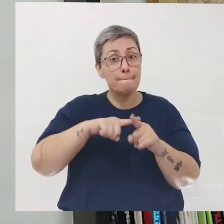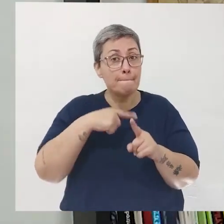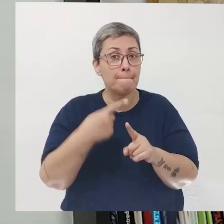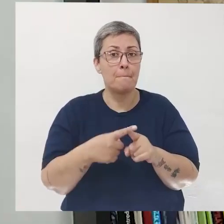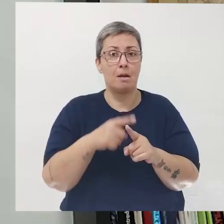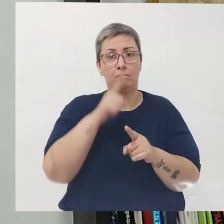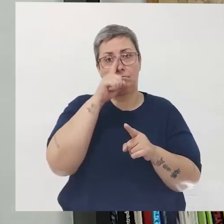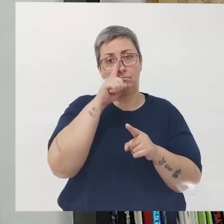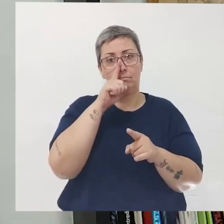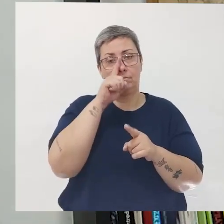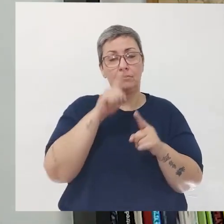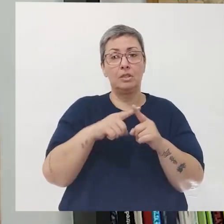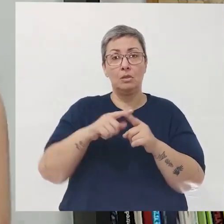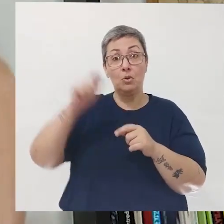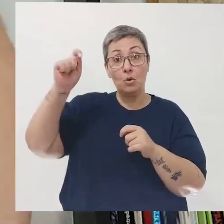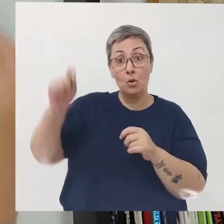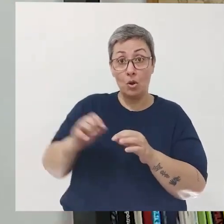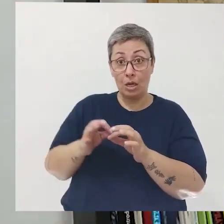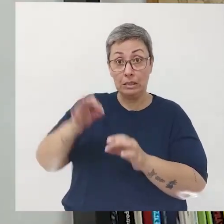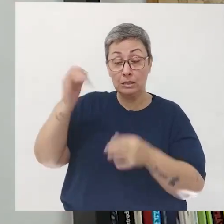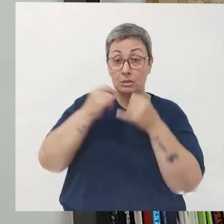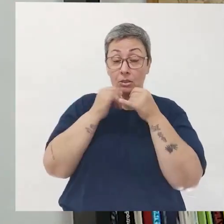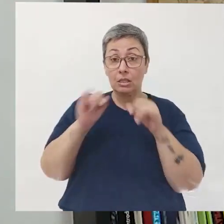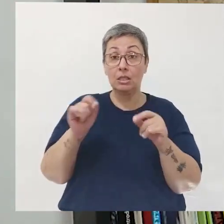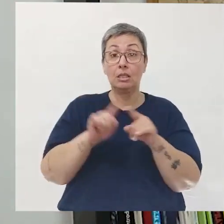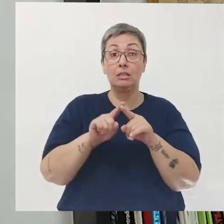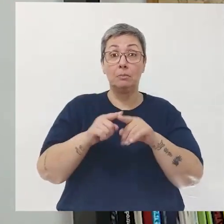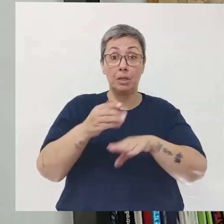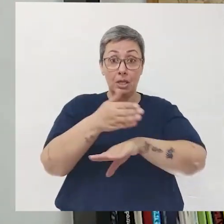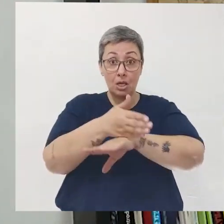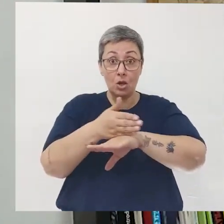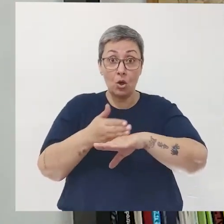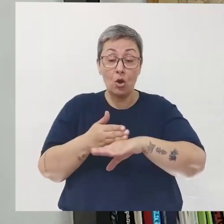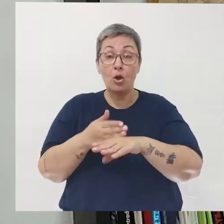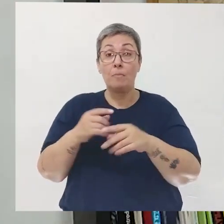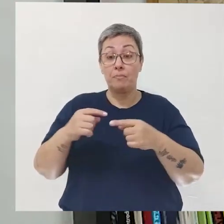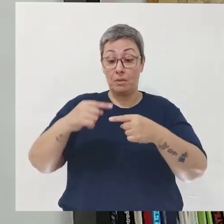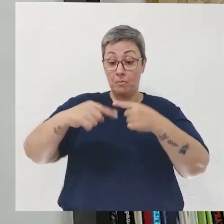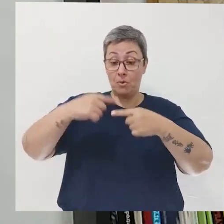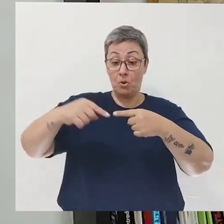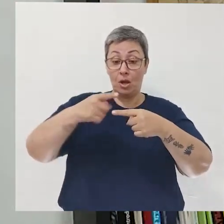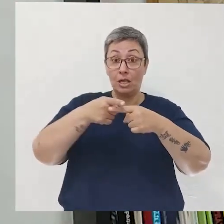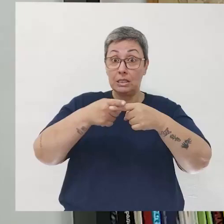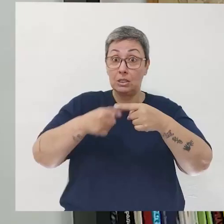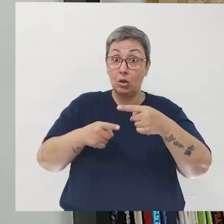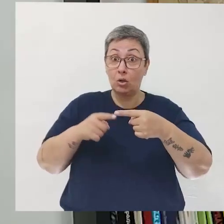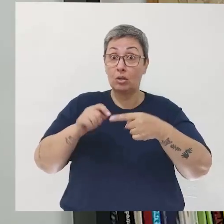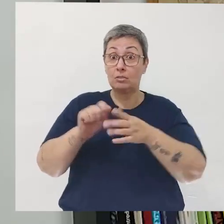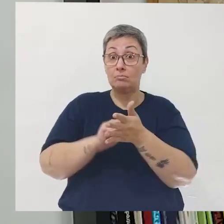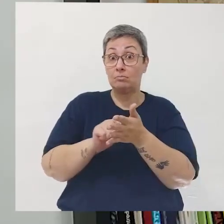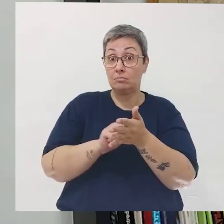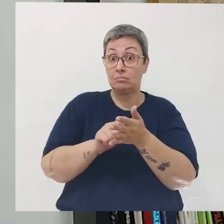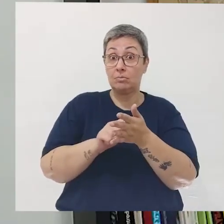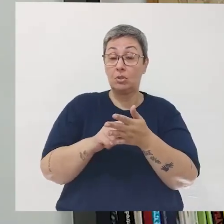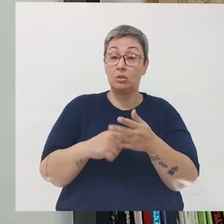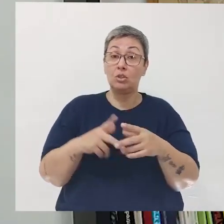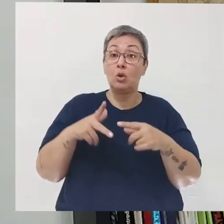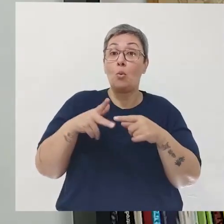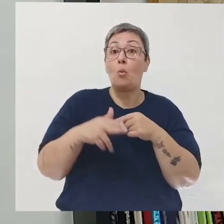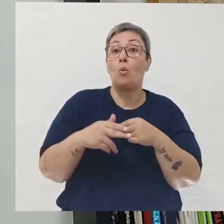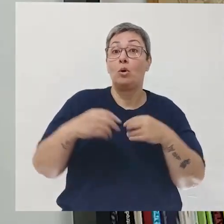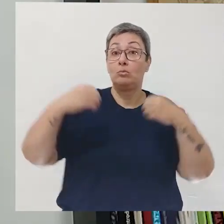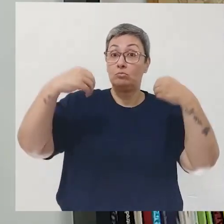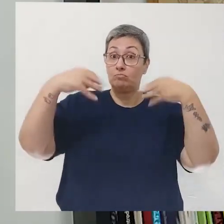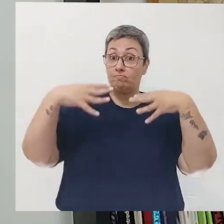oferece mais um risco, porque além de ser um condutor de energia, ele corta a camada protetora dos fios, interrompendo o fornecimento